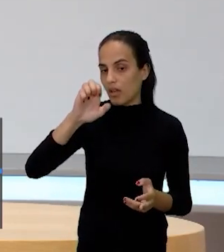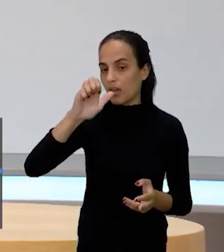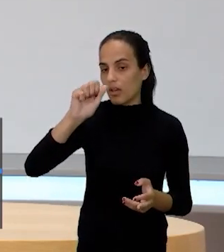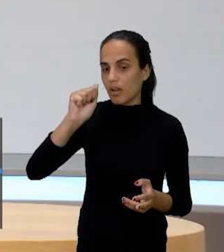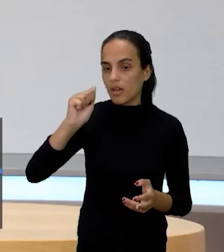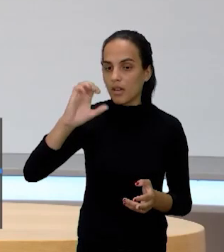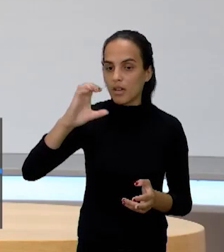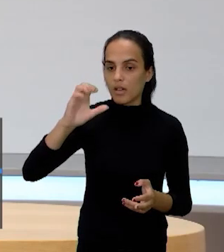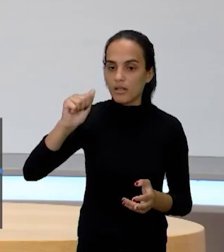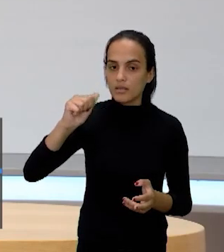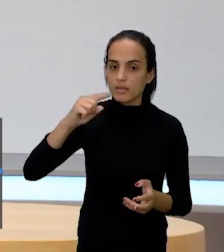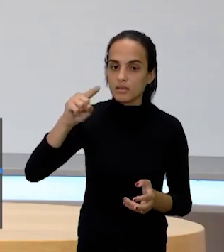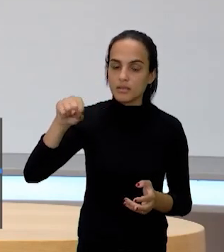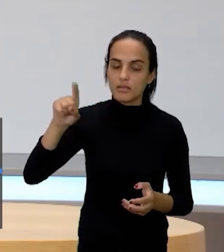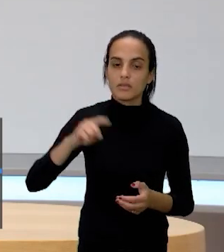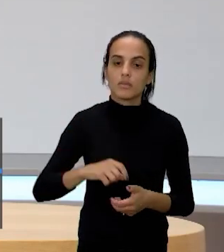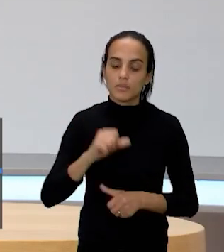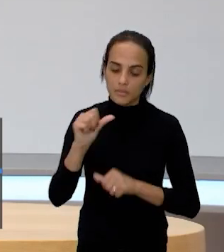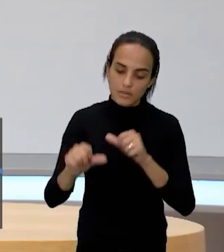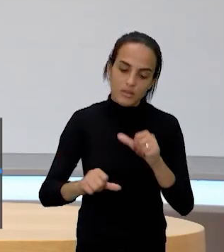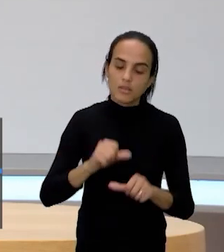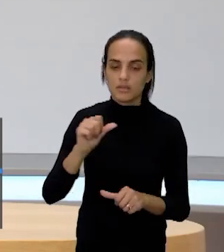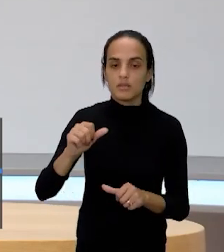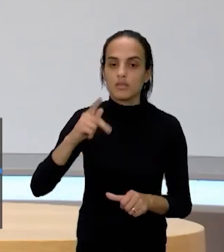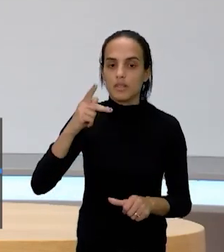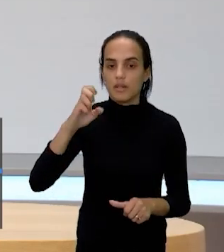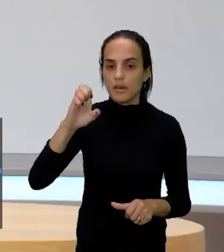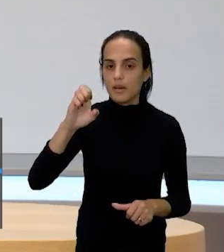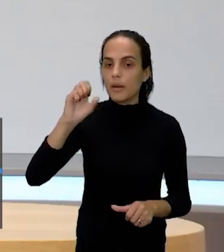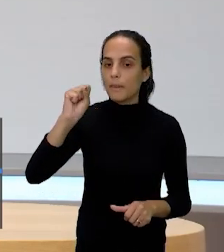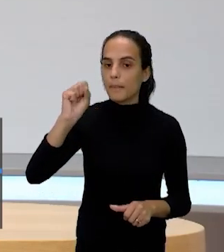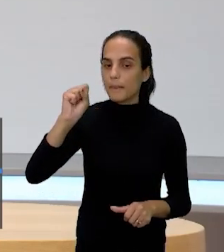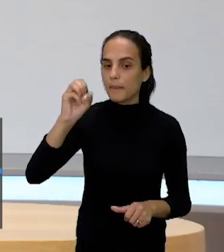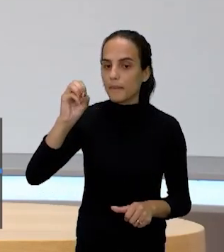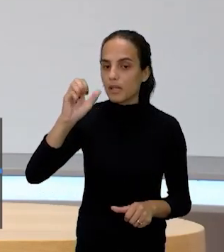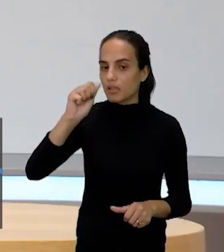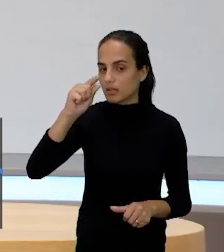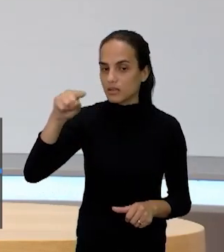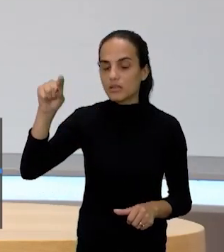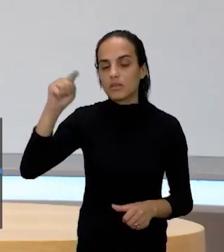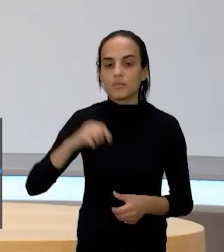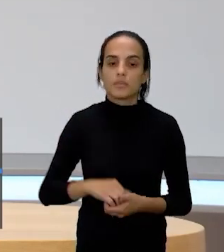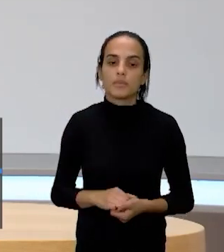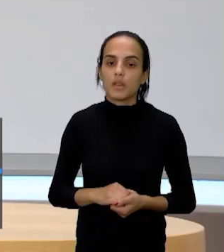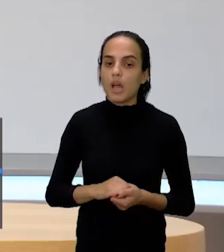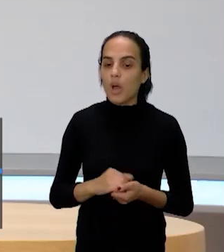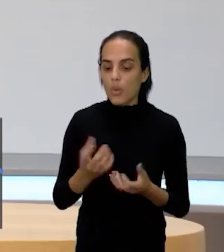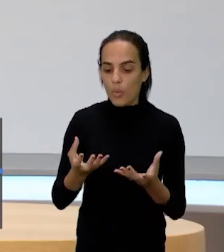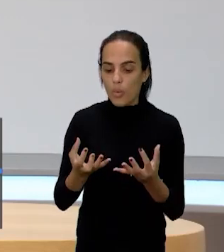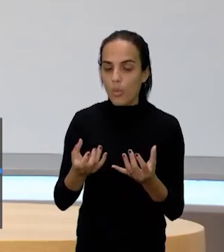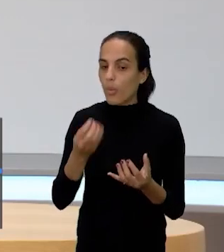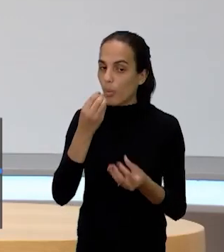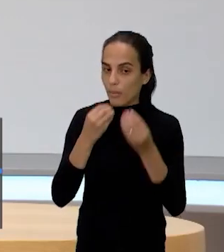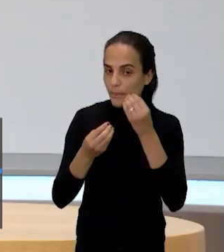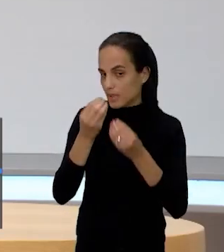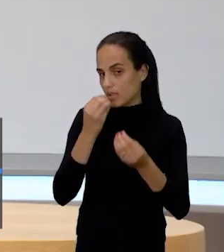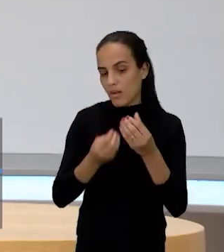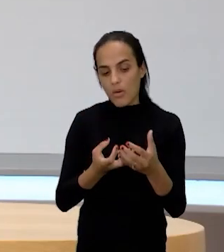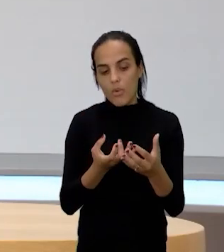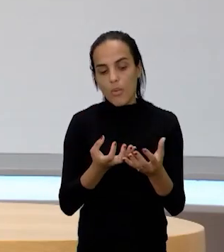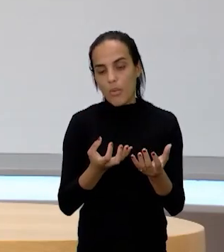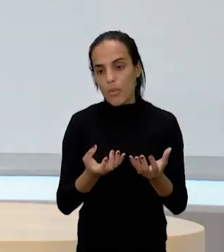pressão? Aí eu tenho cozimento dos alimentos na panela de pressão. Então, quando eu estou cozinhando o alimento na panela de pressão,